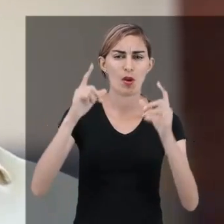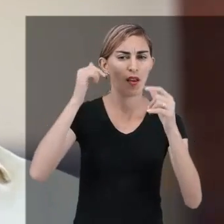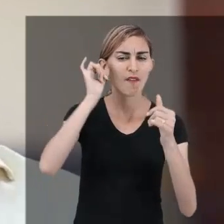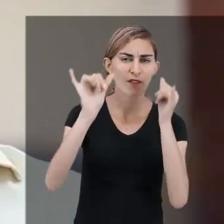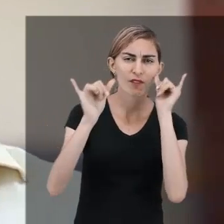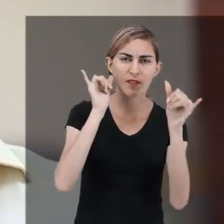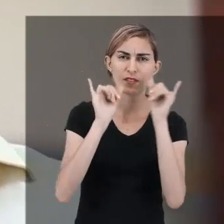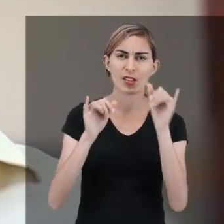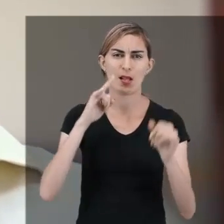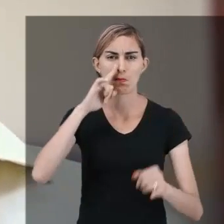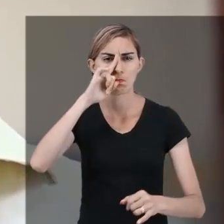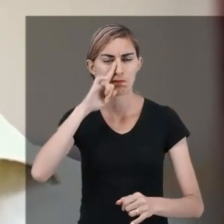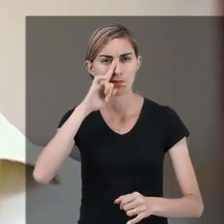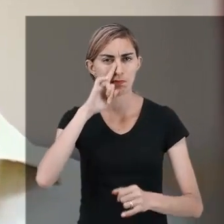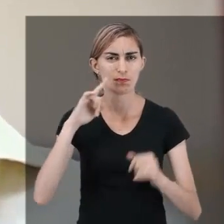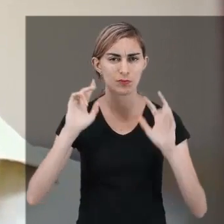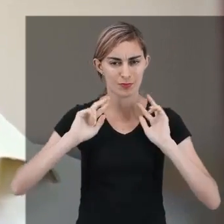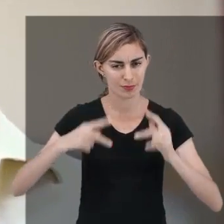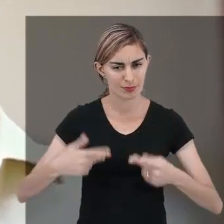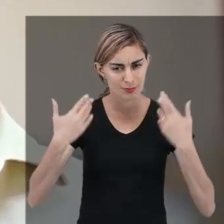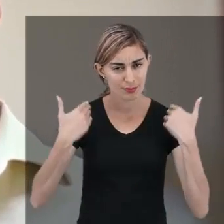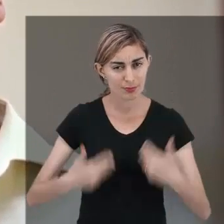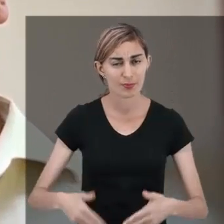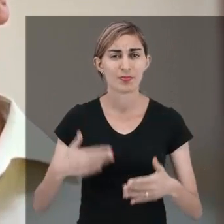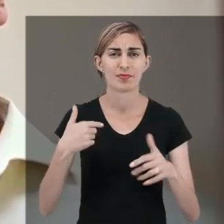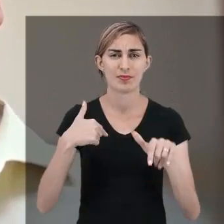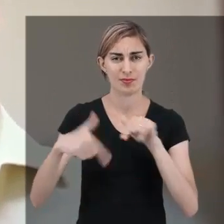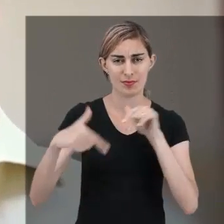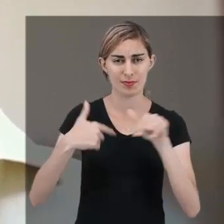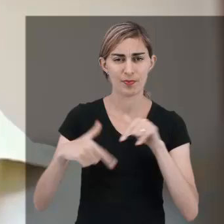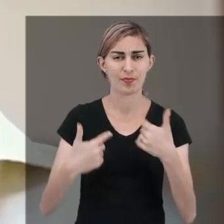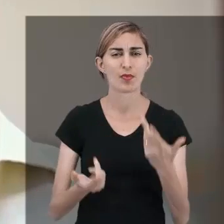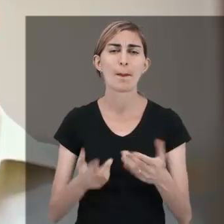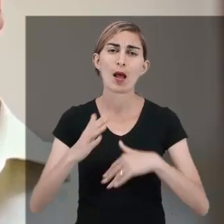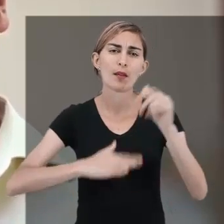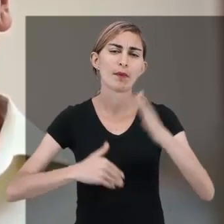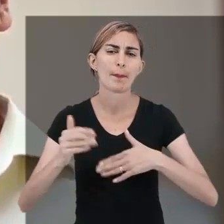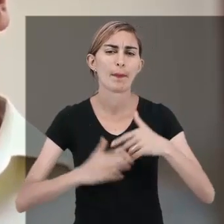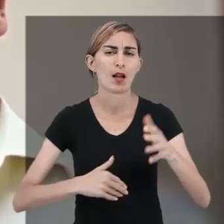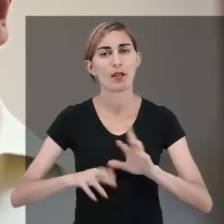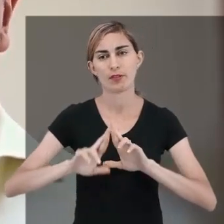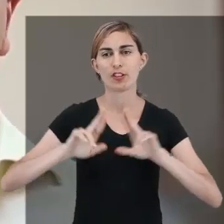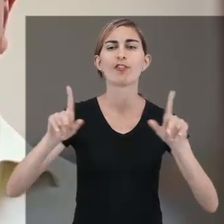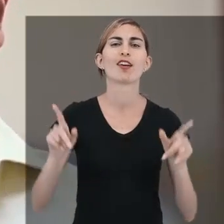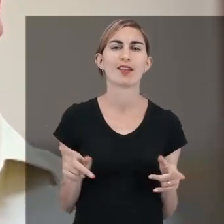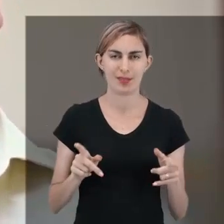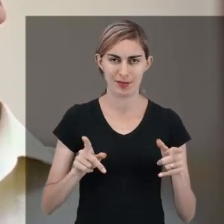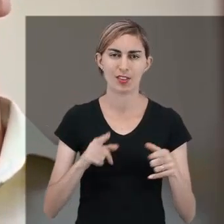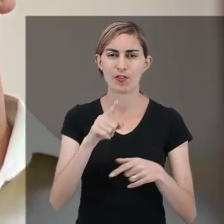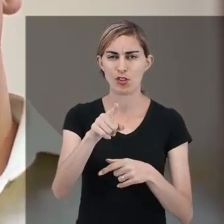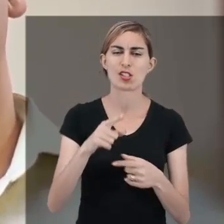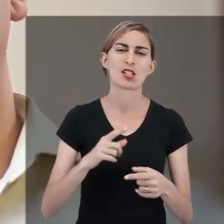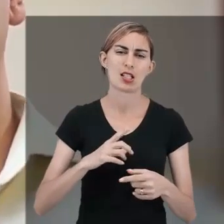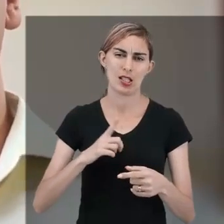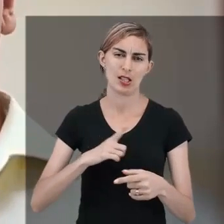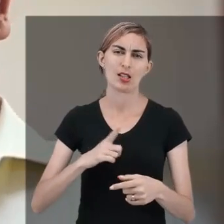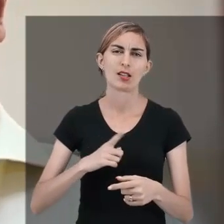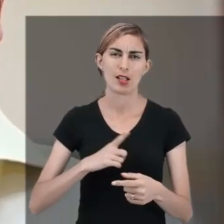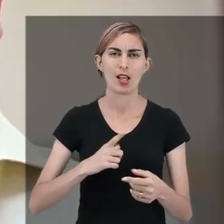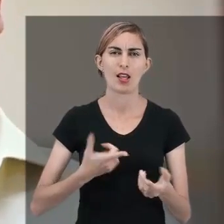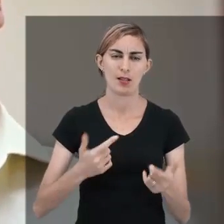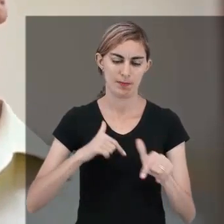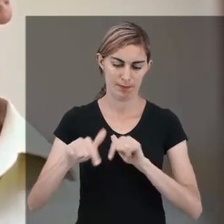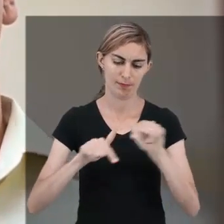O projeto, ele determina que sim, mas na prática isso você pode ter uma diferença, porque você tem questões